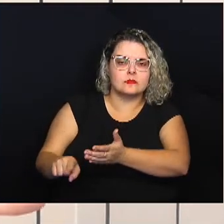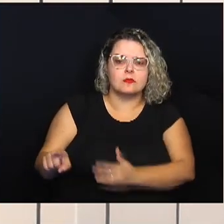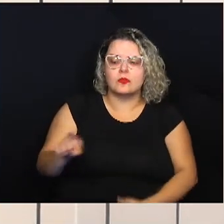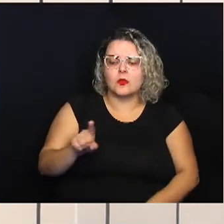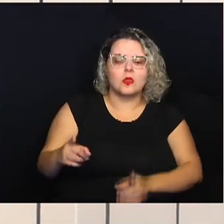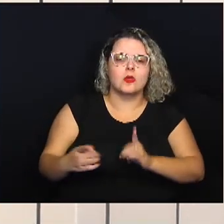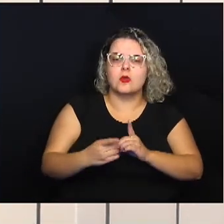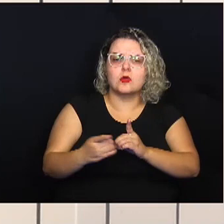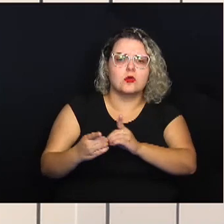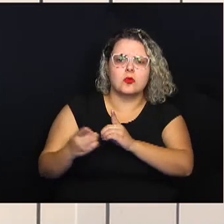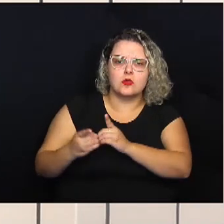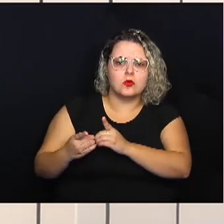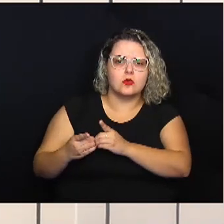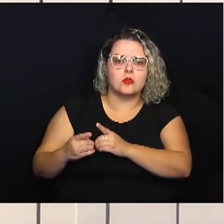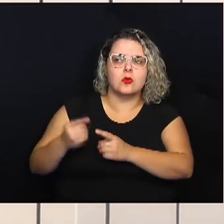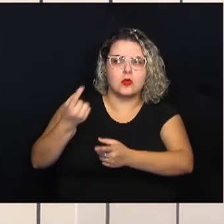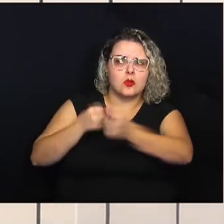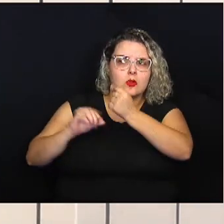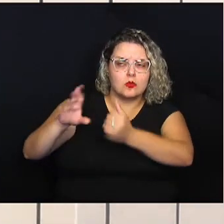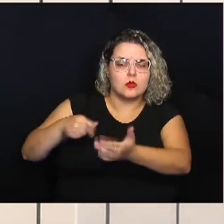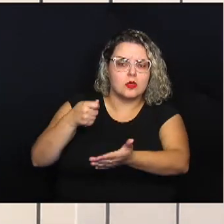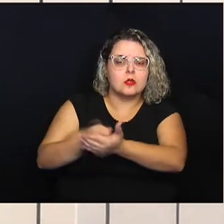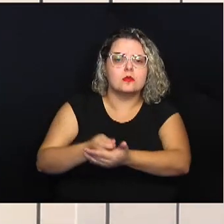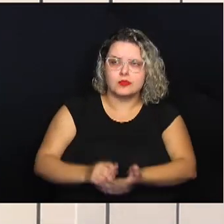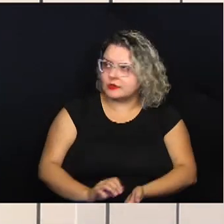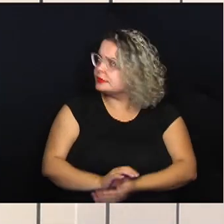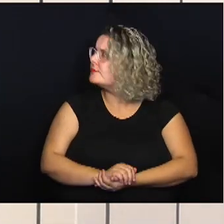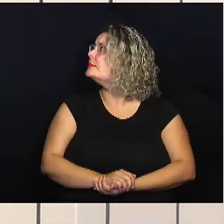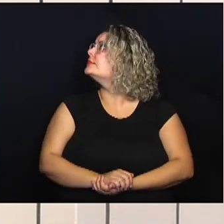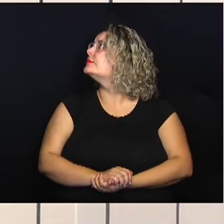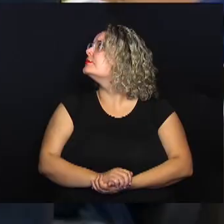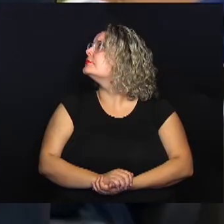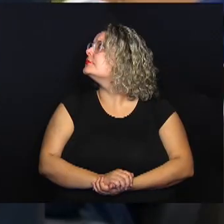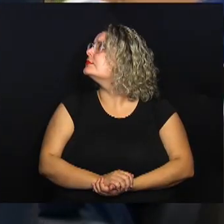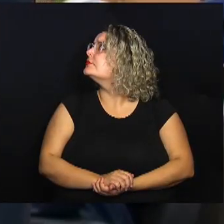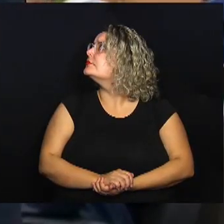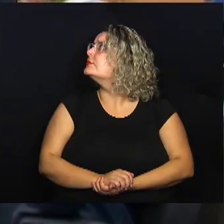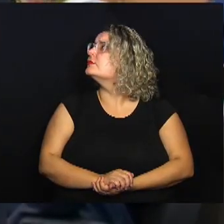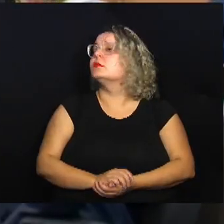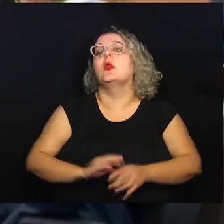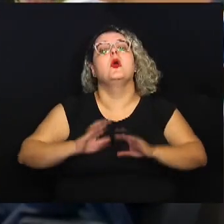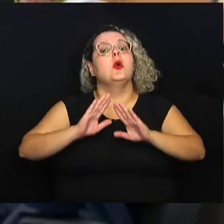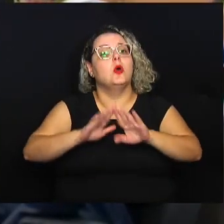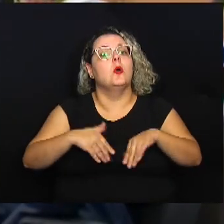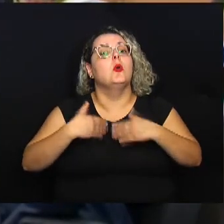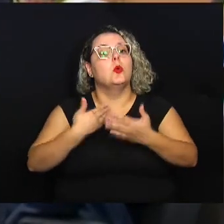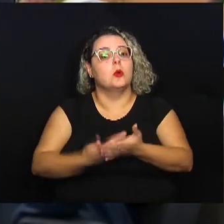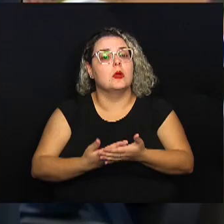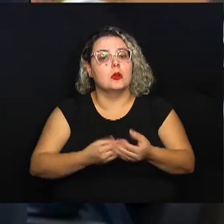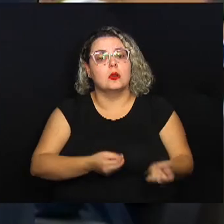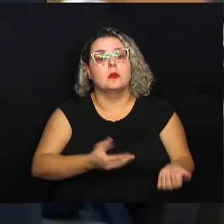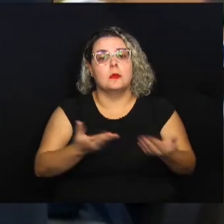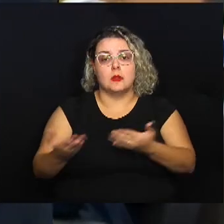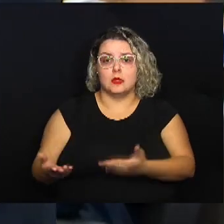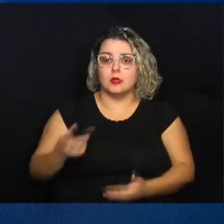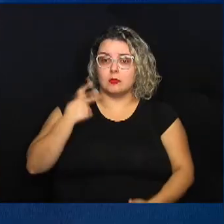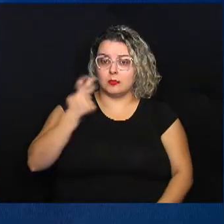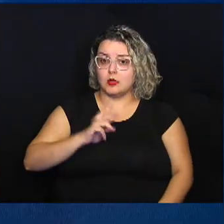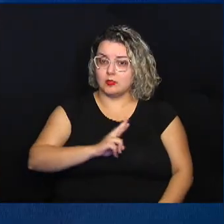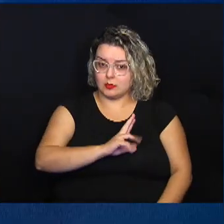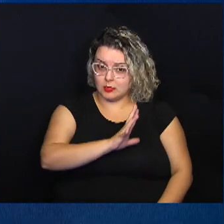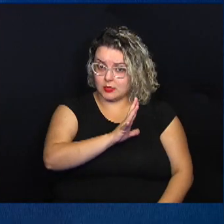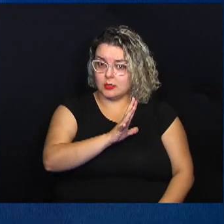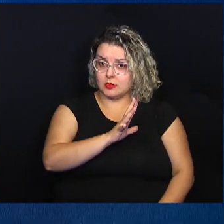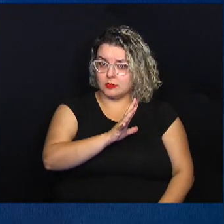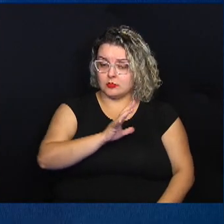o não atendimento ainda às emendas impositivas. Um requerimento apresentado pelo vereador Rubens Gás,